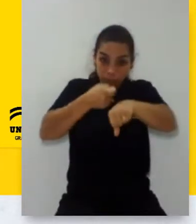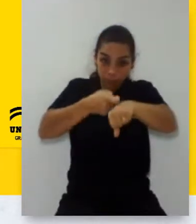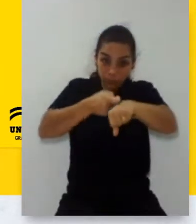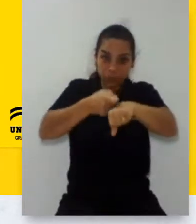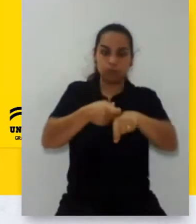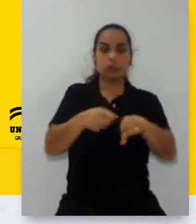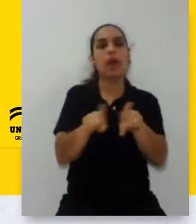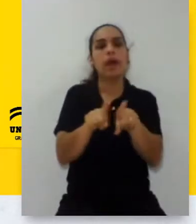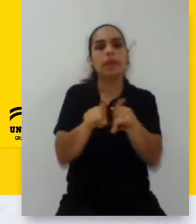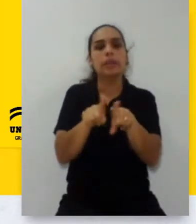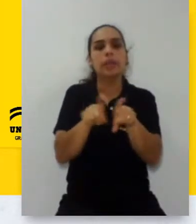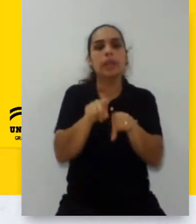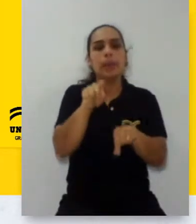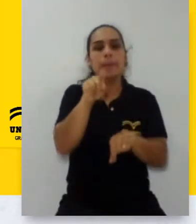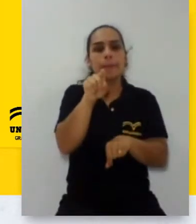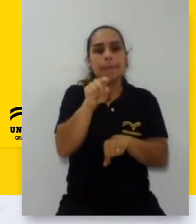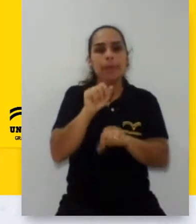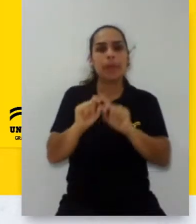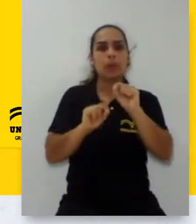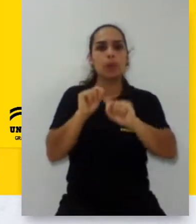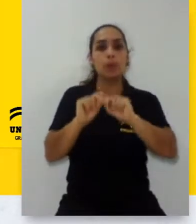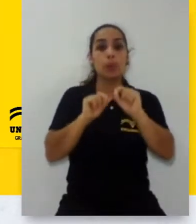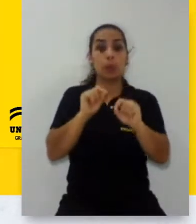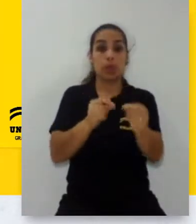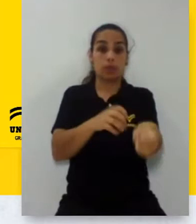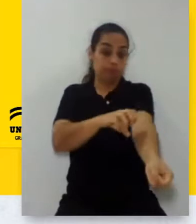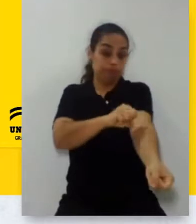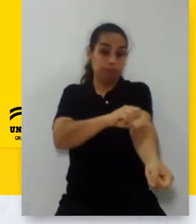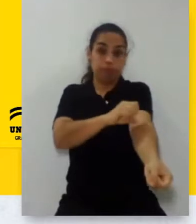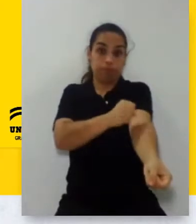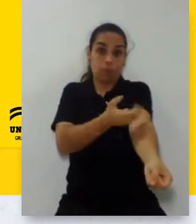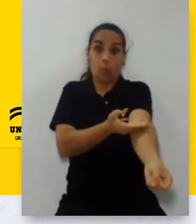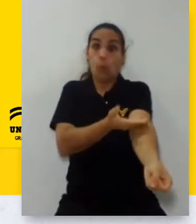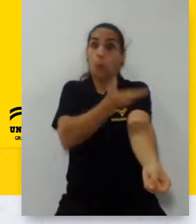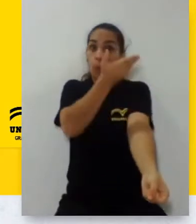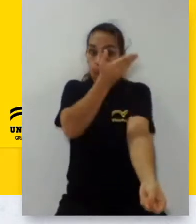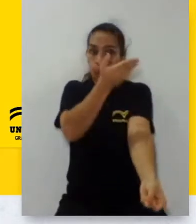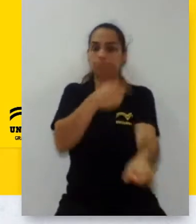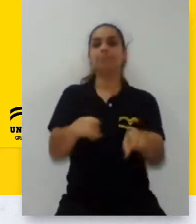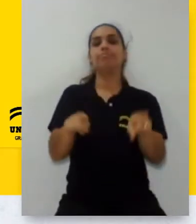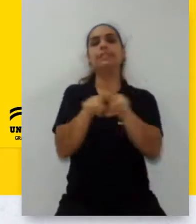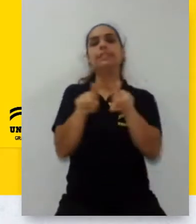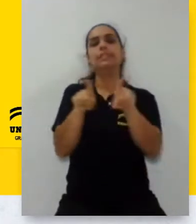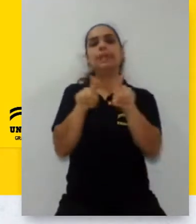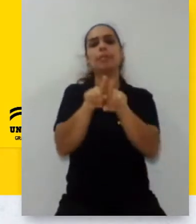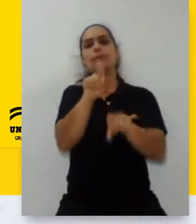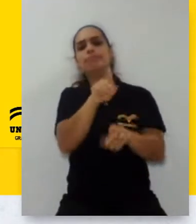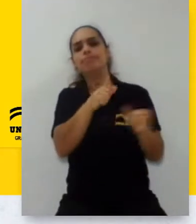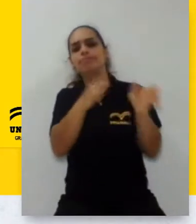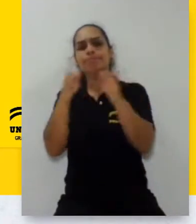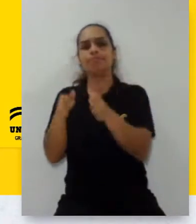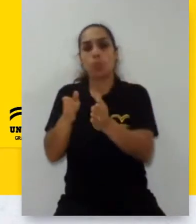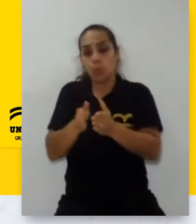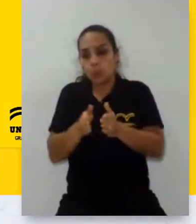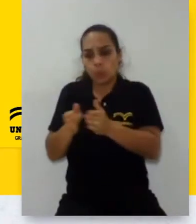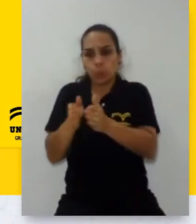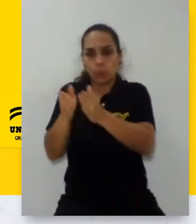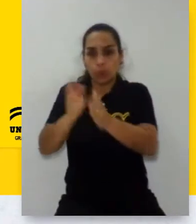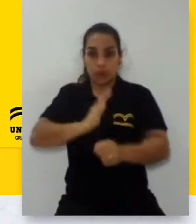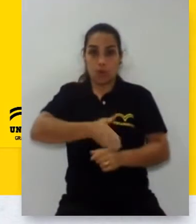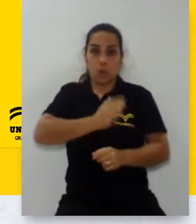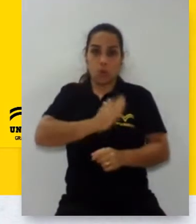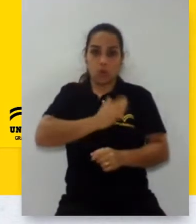risco. Nós temos o enrijecimento das artérias. Além disso, nas causas, nós temos aqui a